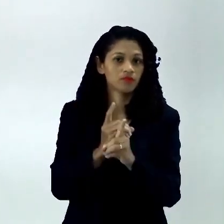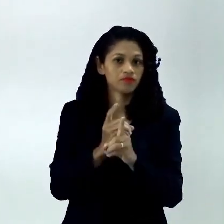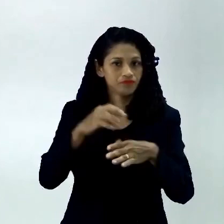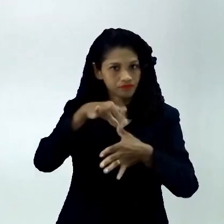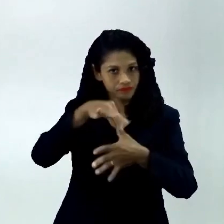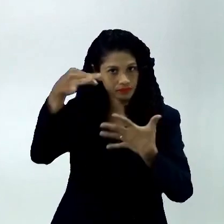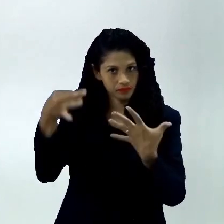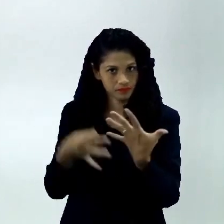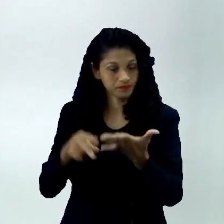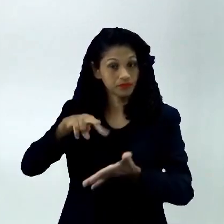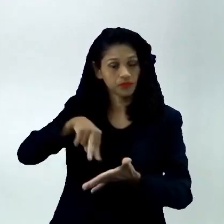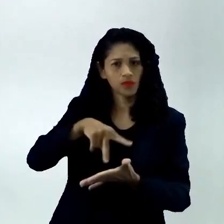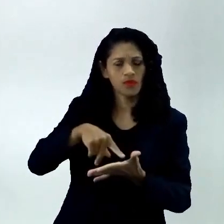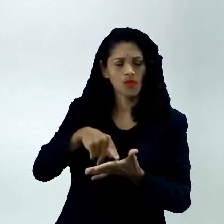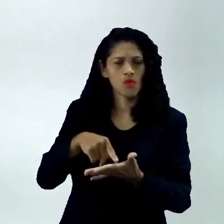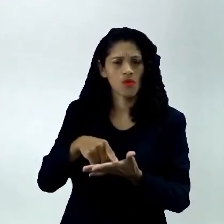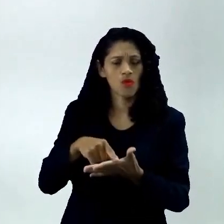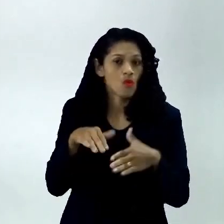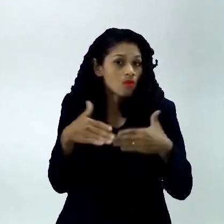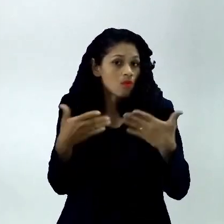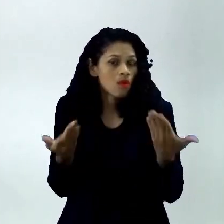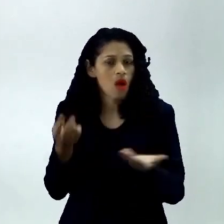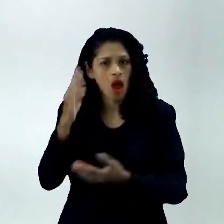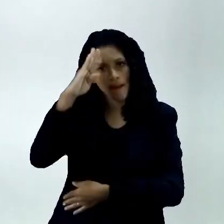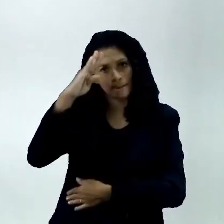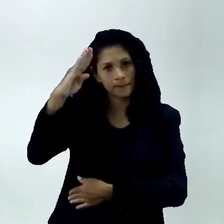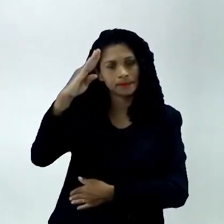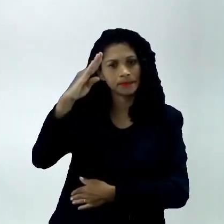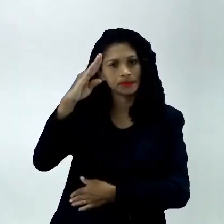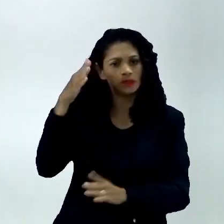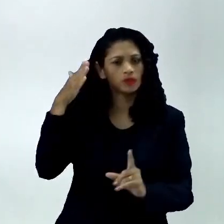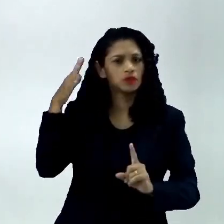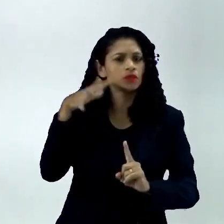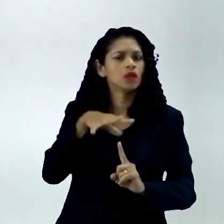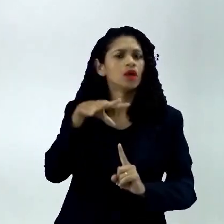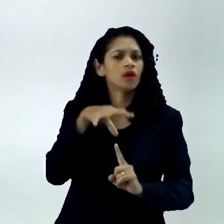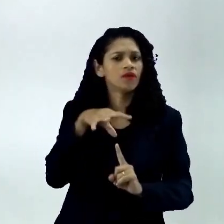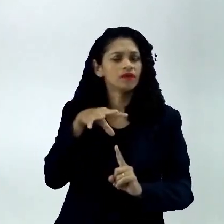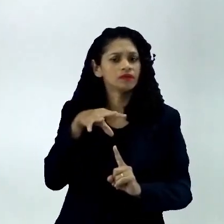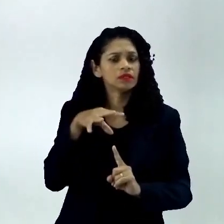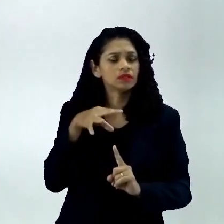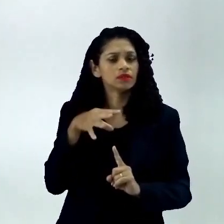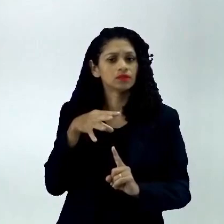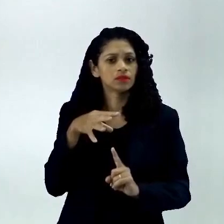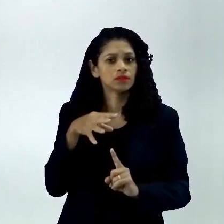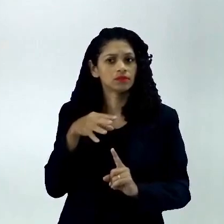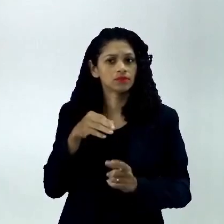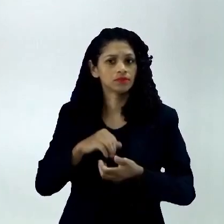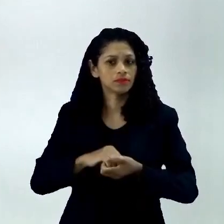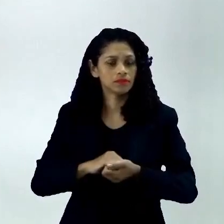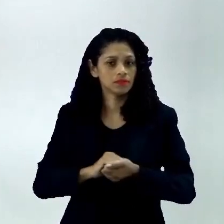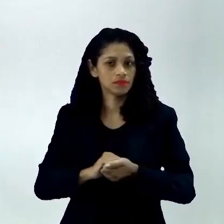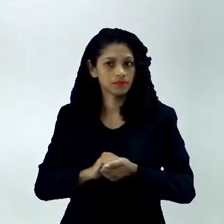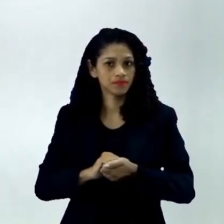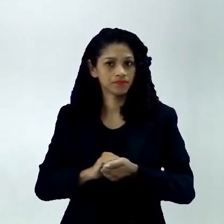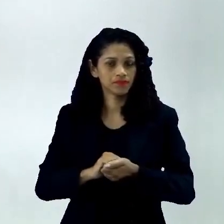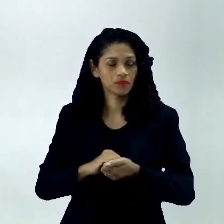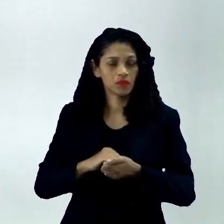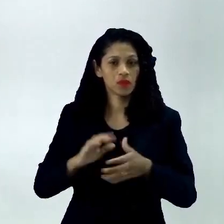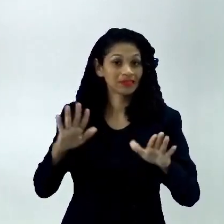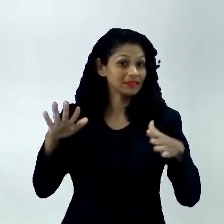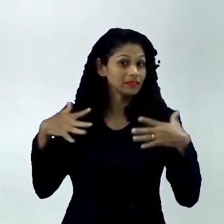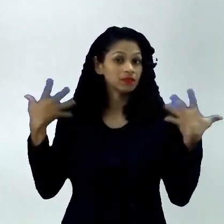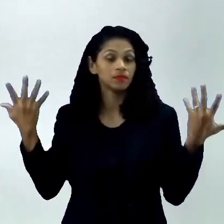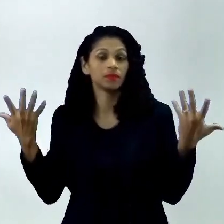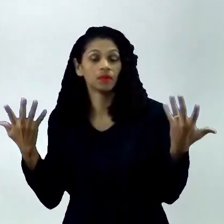características dessa dança. Qual é a principal referência da dança indígena? Essa é algo mais ritualístico. Celebrar,